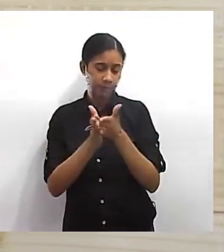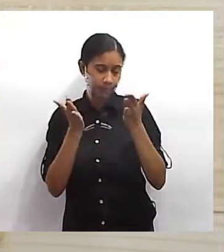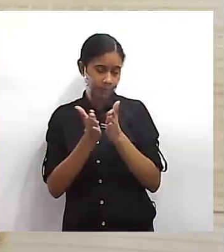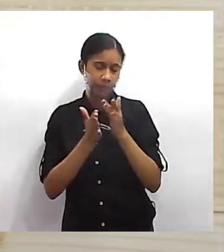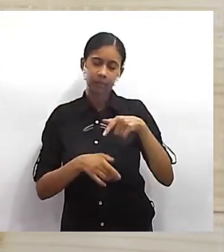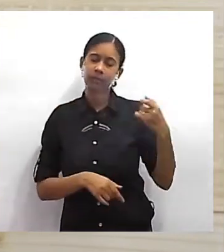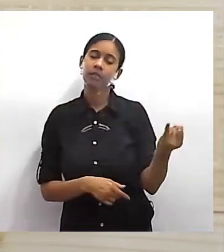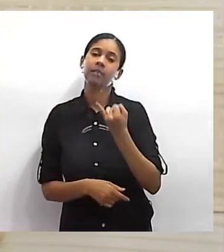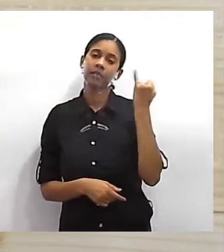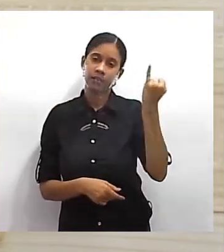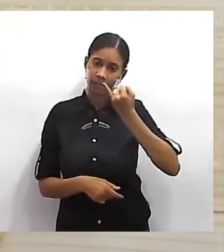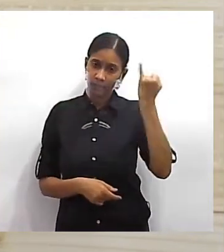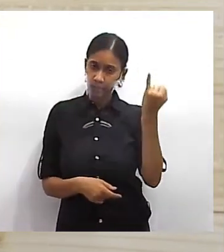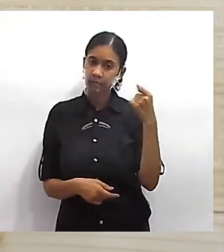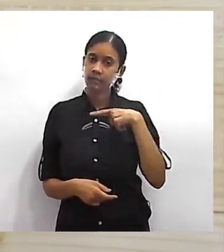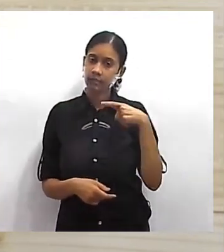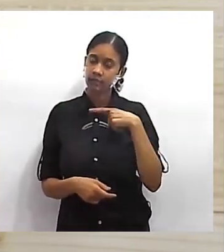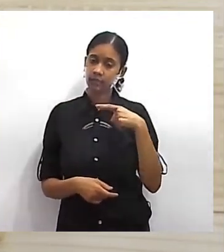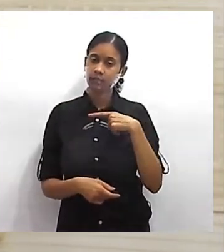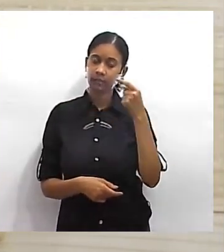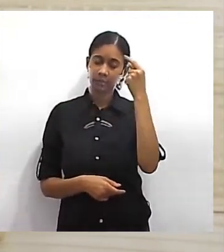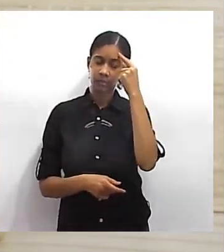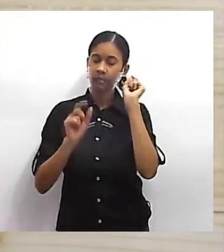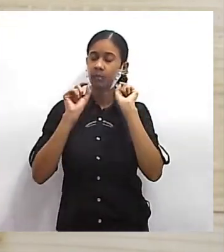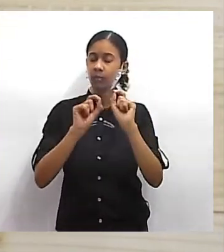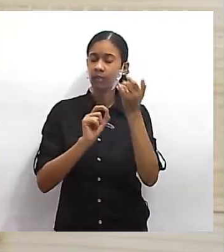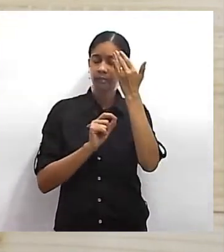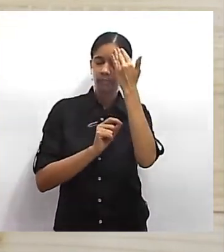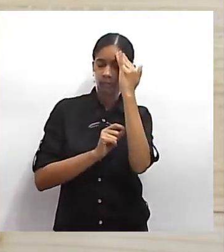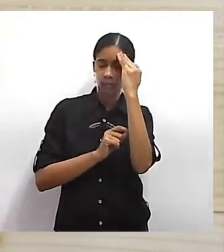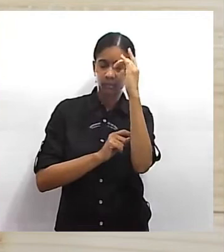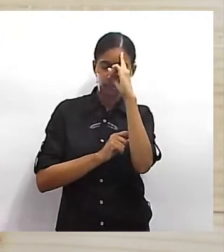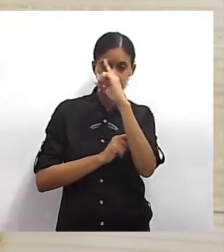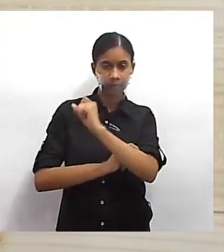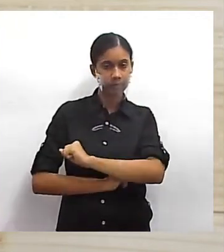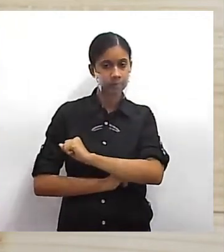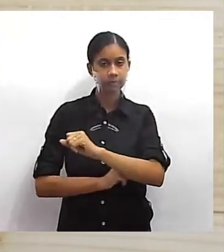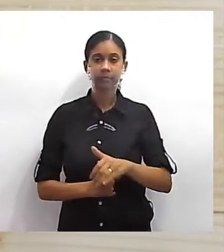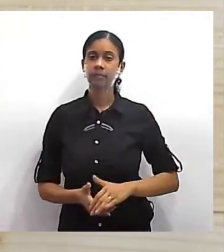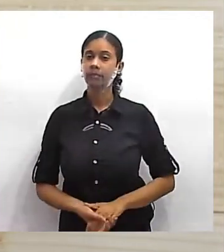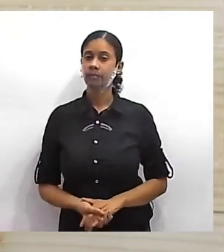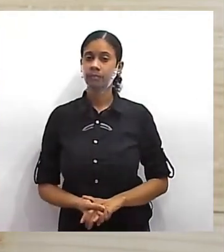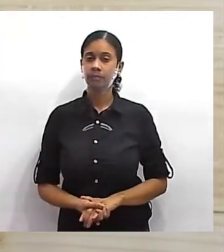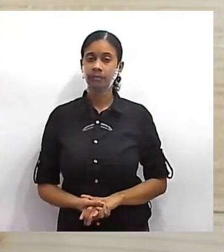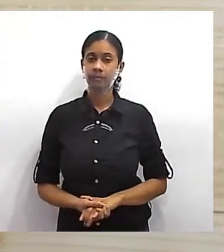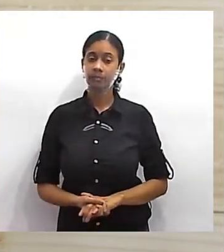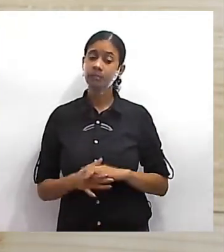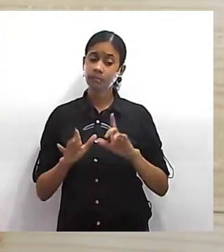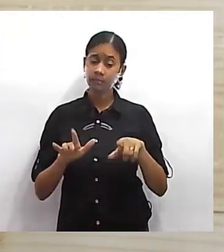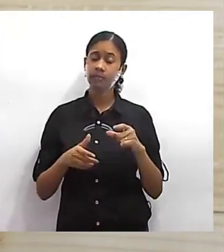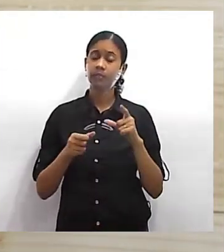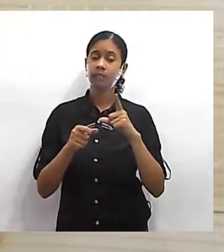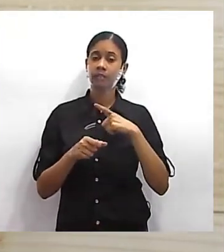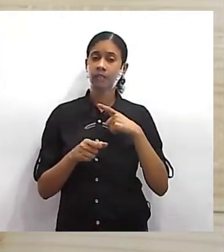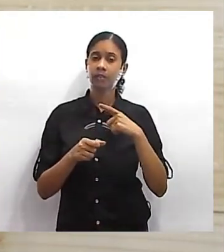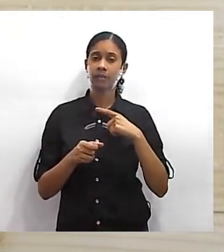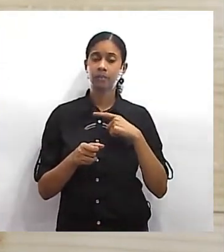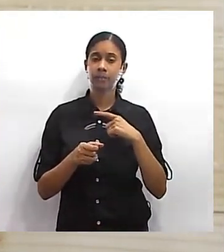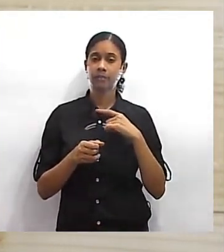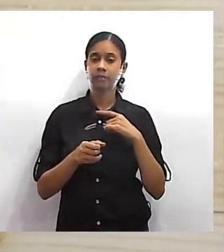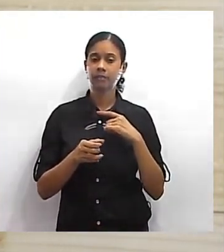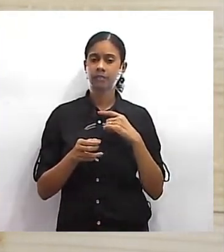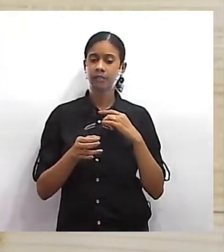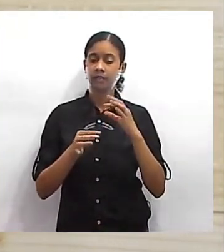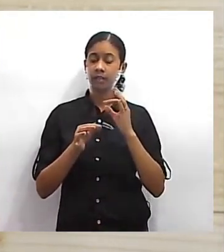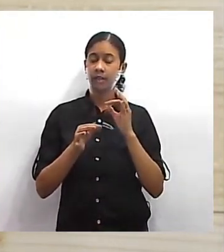muito importante ter isso em mente, ter esse entendimento. Dessa forma, a centralidade da justiça social está